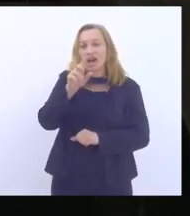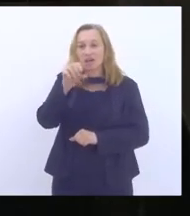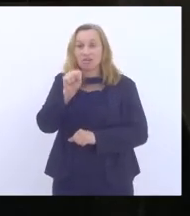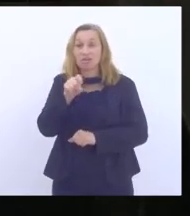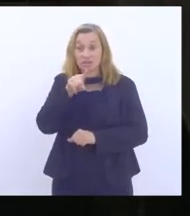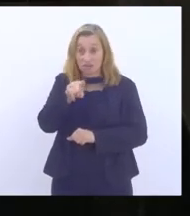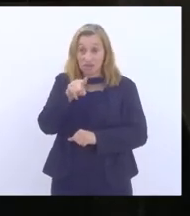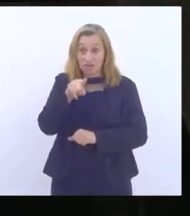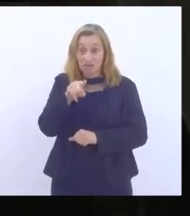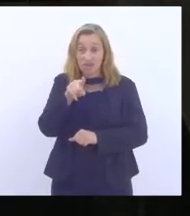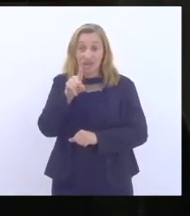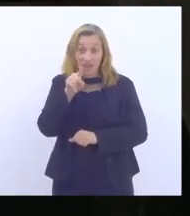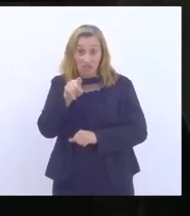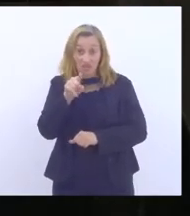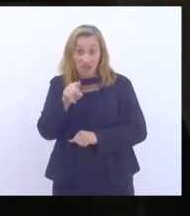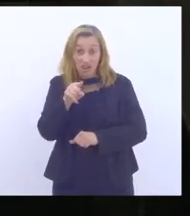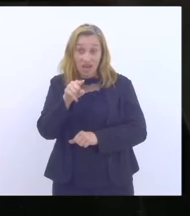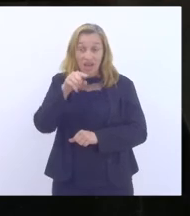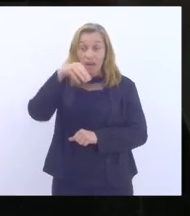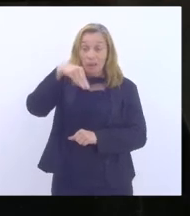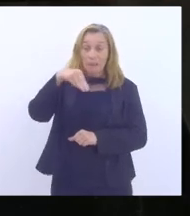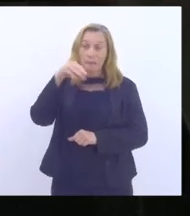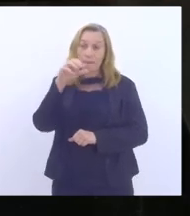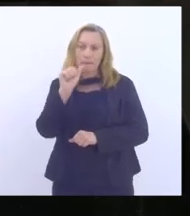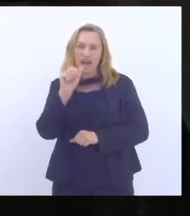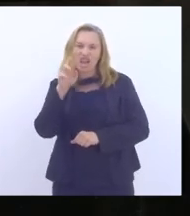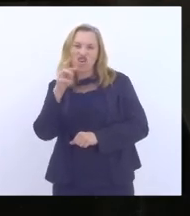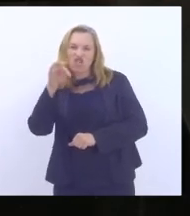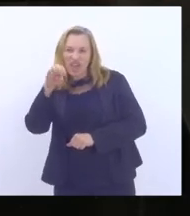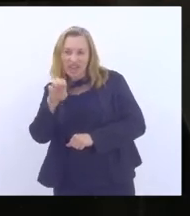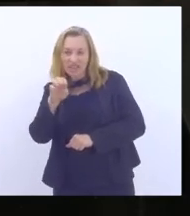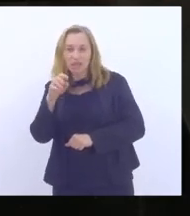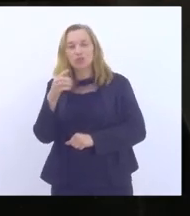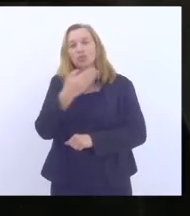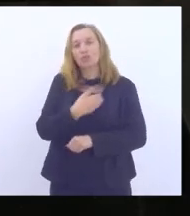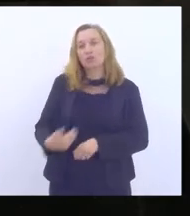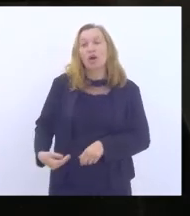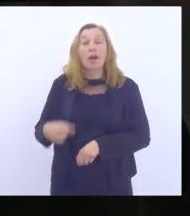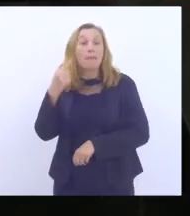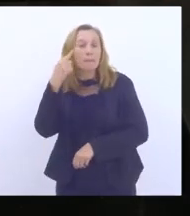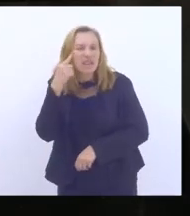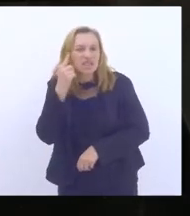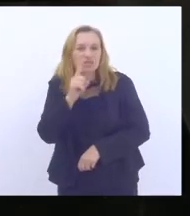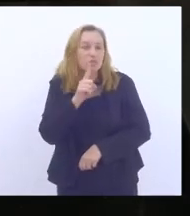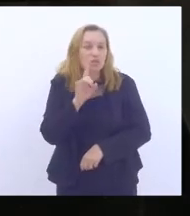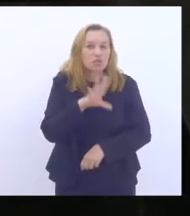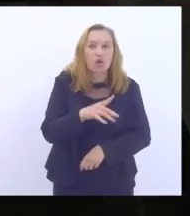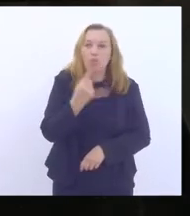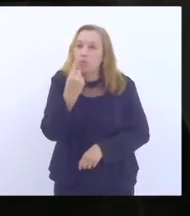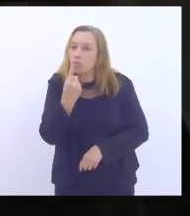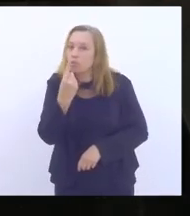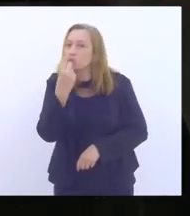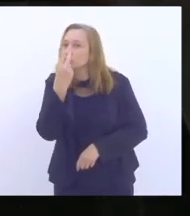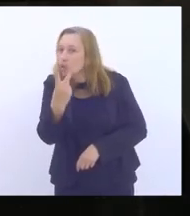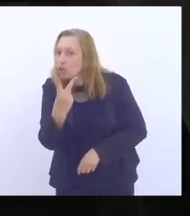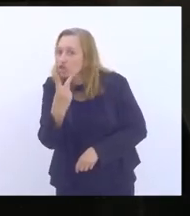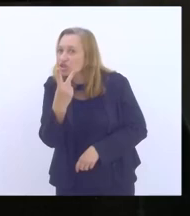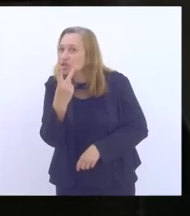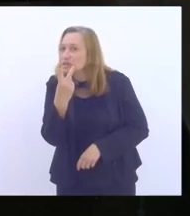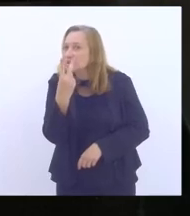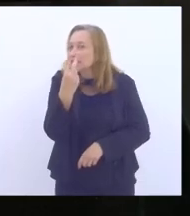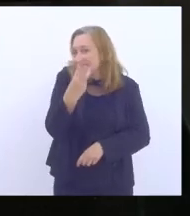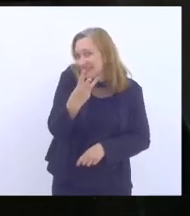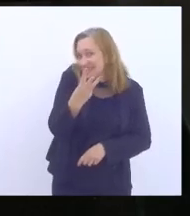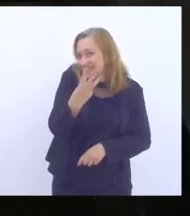você se tornou marionete do governo então pensem Porque não são um não são dois